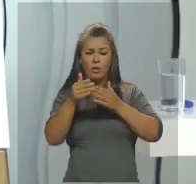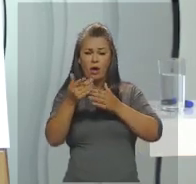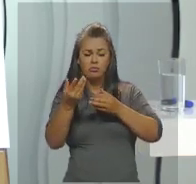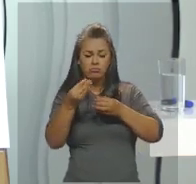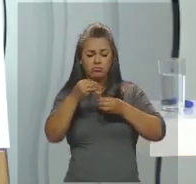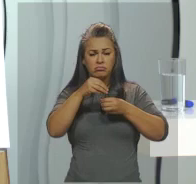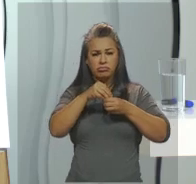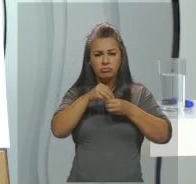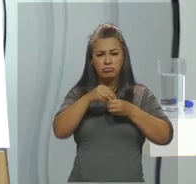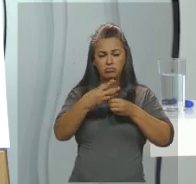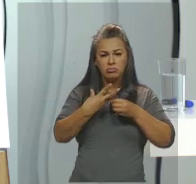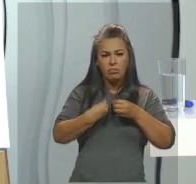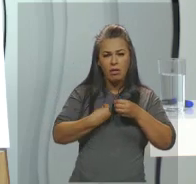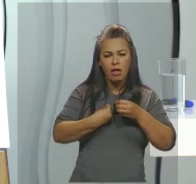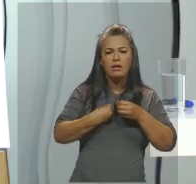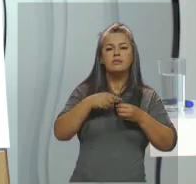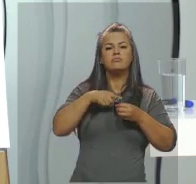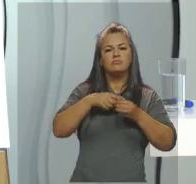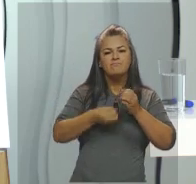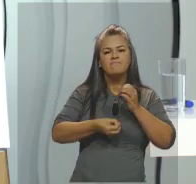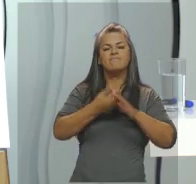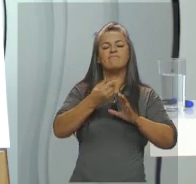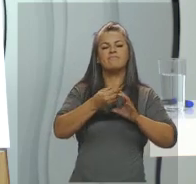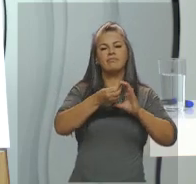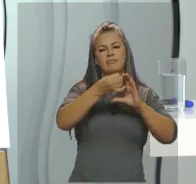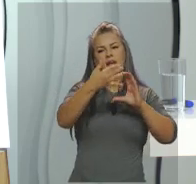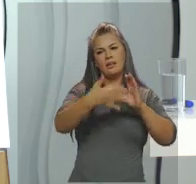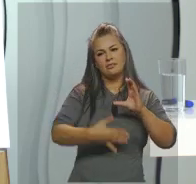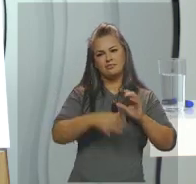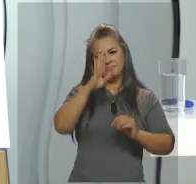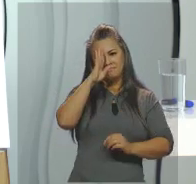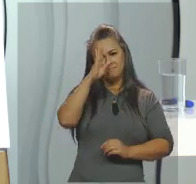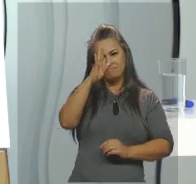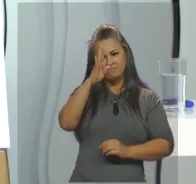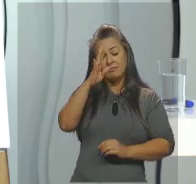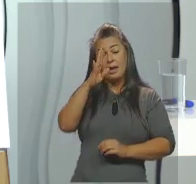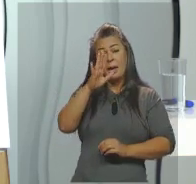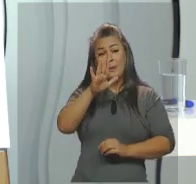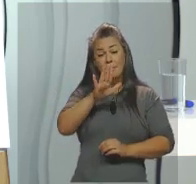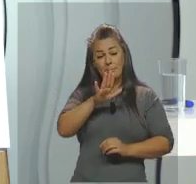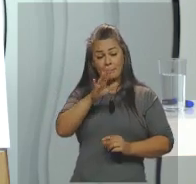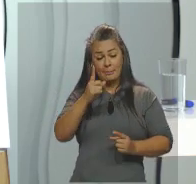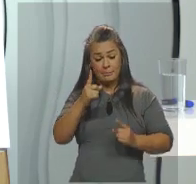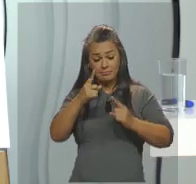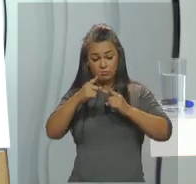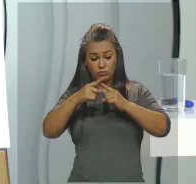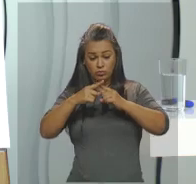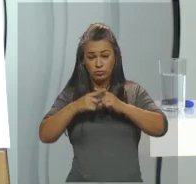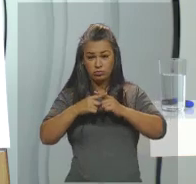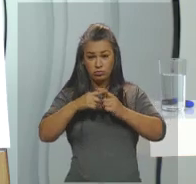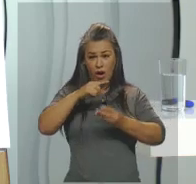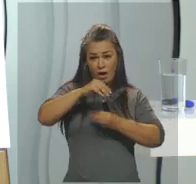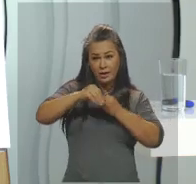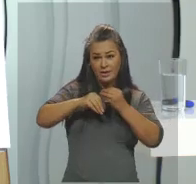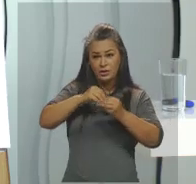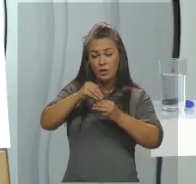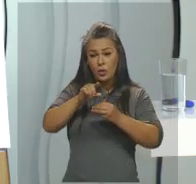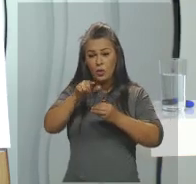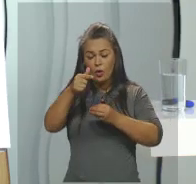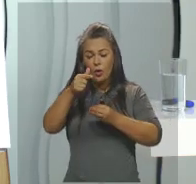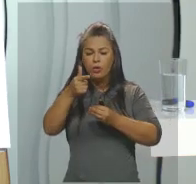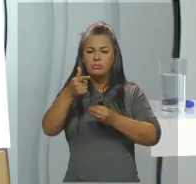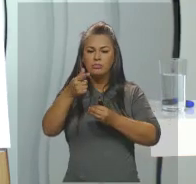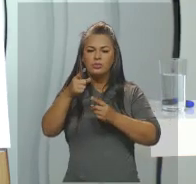se manifestar. Cruzando com outra abóbora esférica, mas só que vai ser o